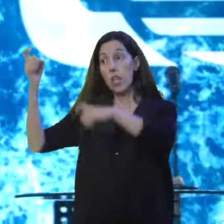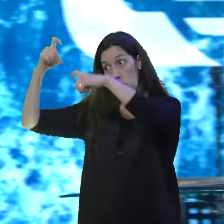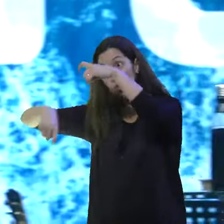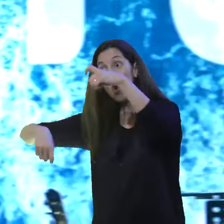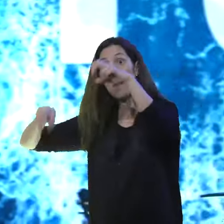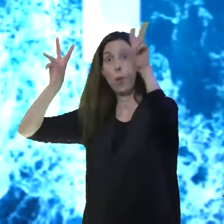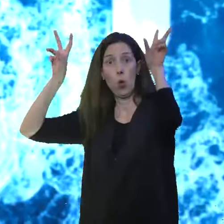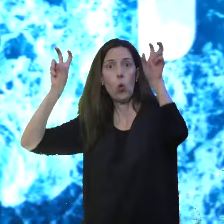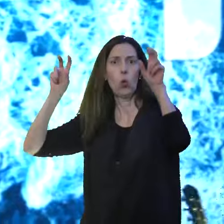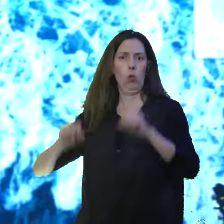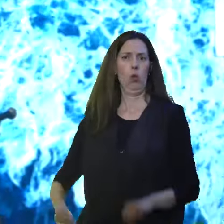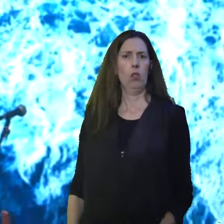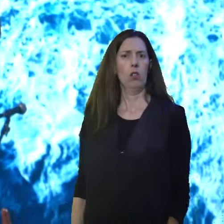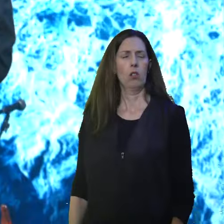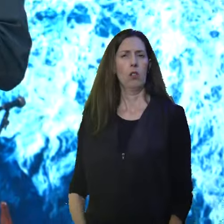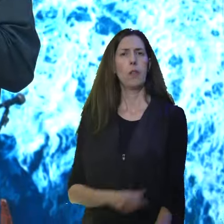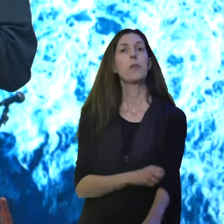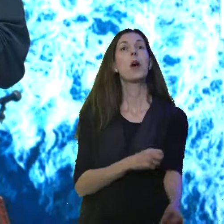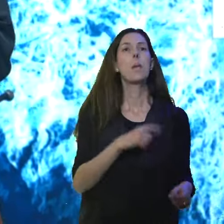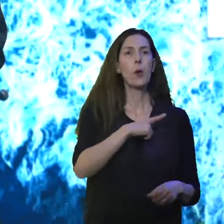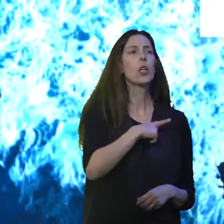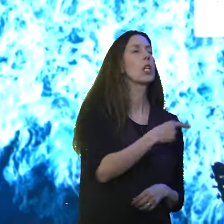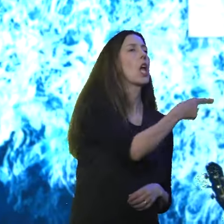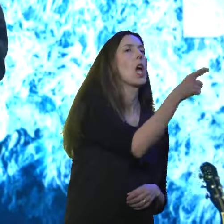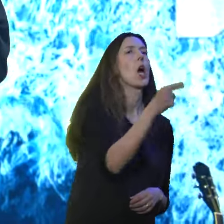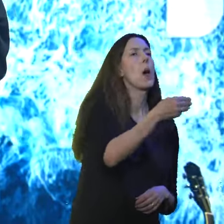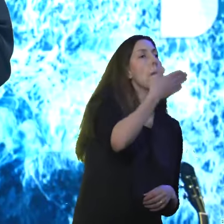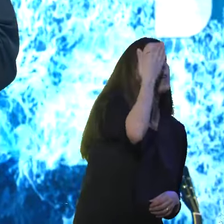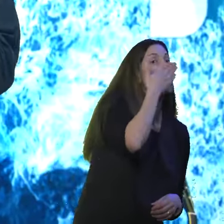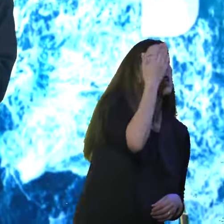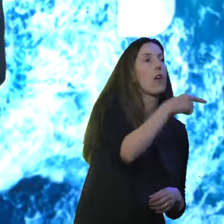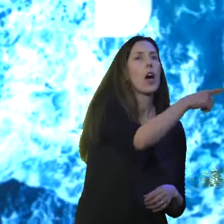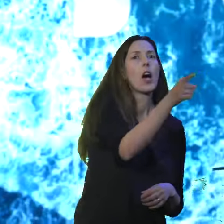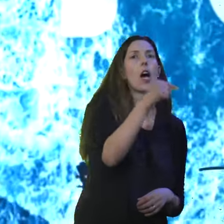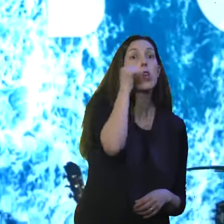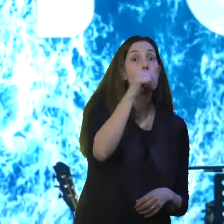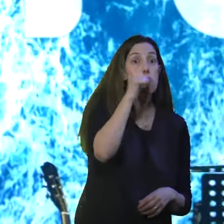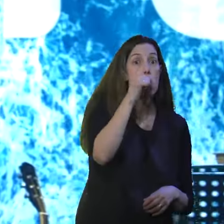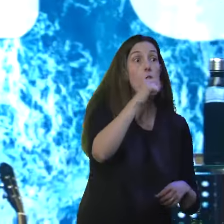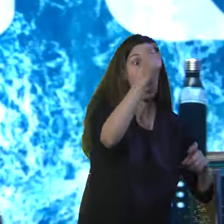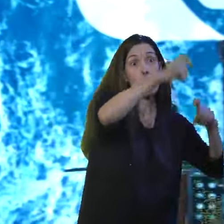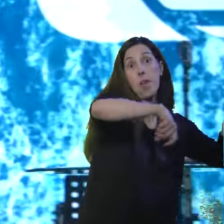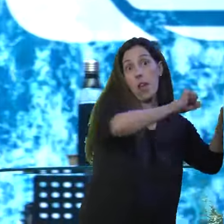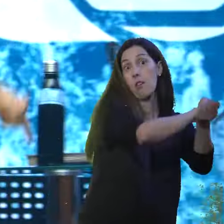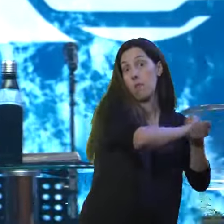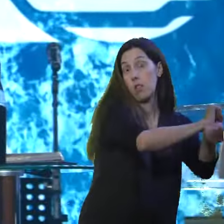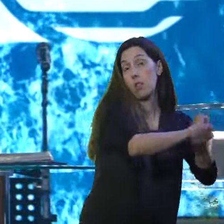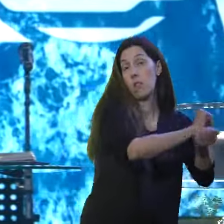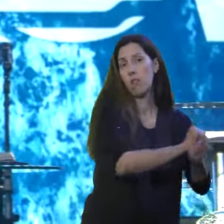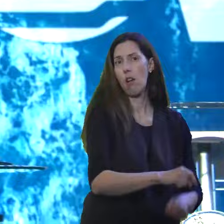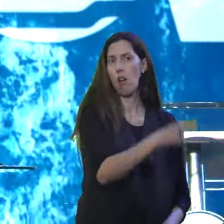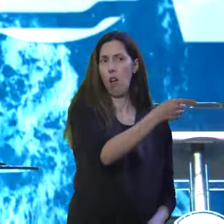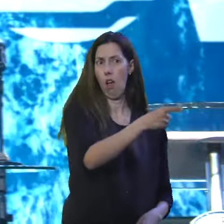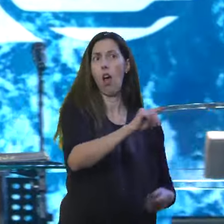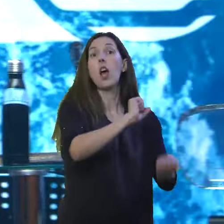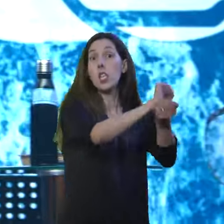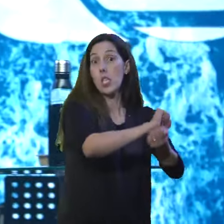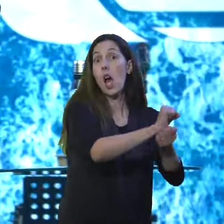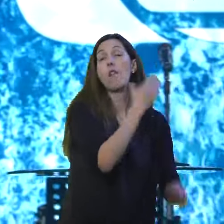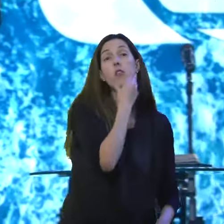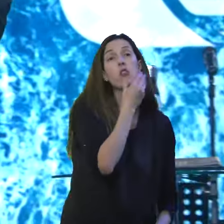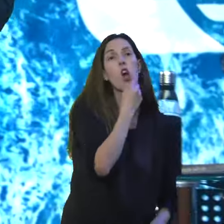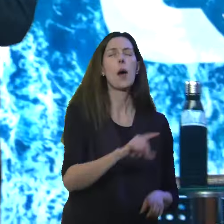fazendo pornografia ser um crime, porque as mulheres que estão lá são escravas sexuais, escravas de homens. Mas não, aí é